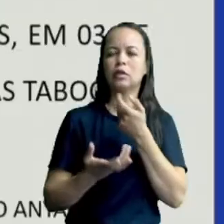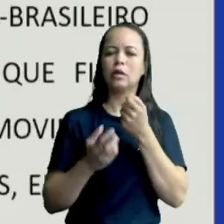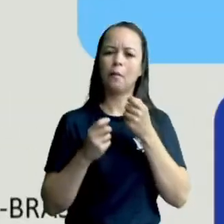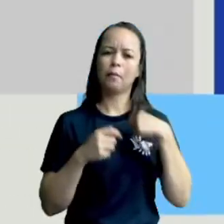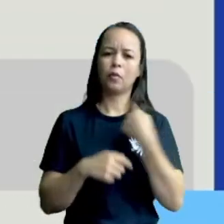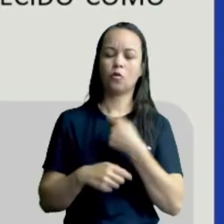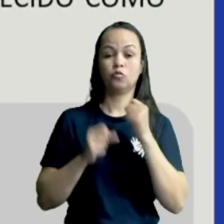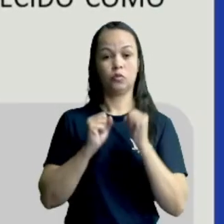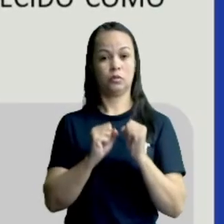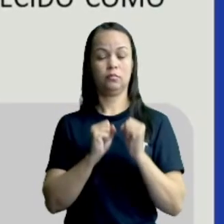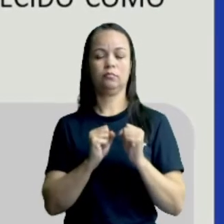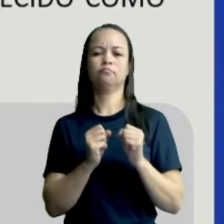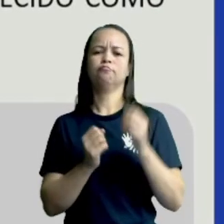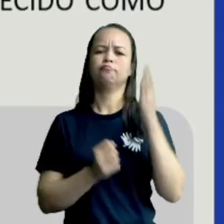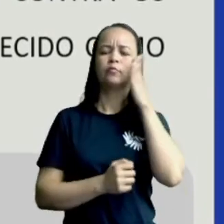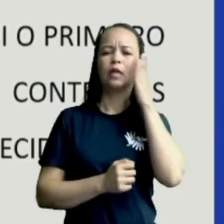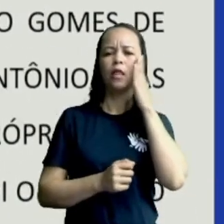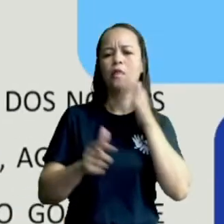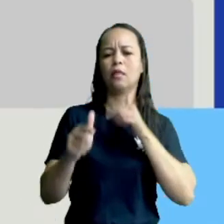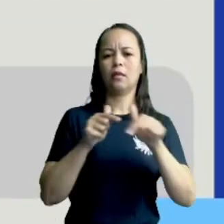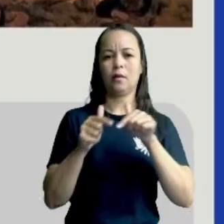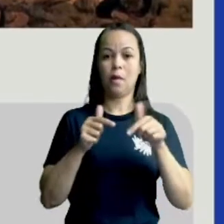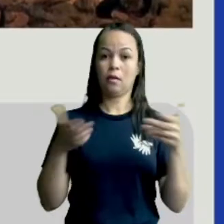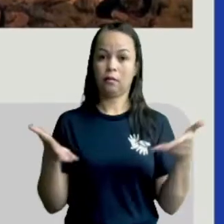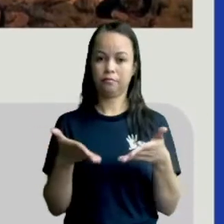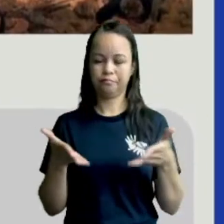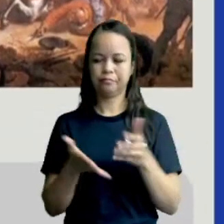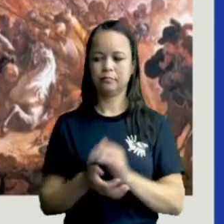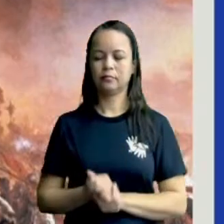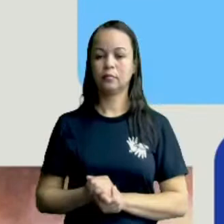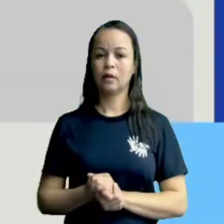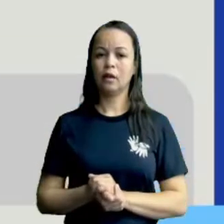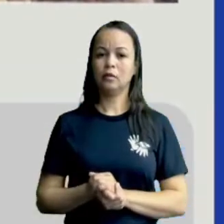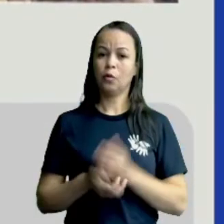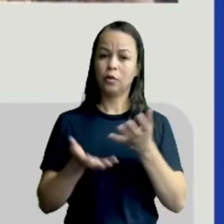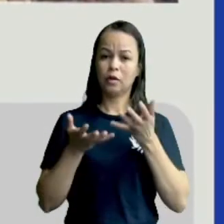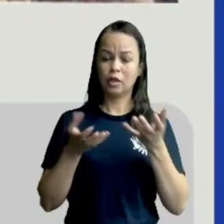possa entender o que a gente vai trabalhar hoje. Então, eu queria voltar